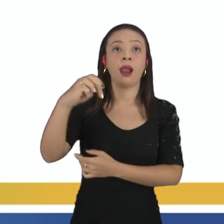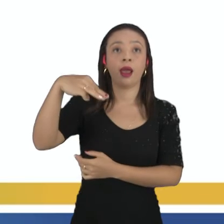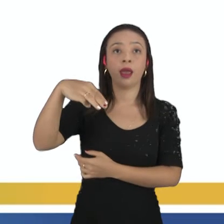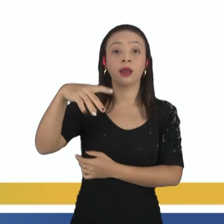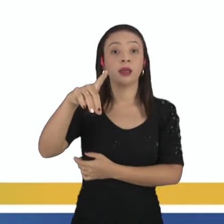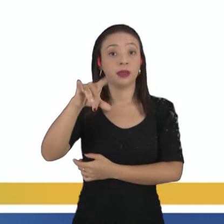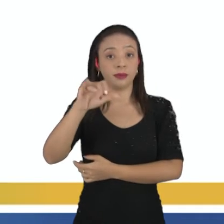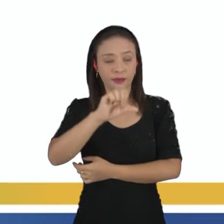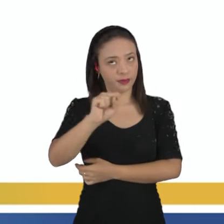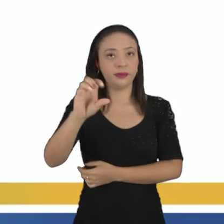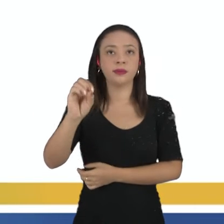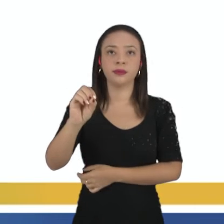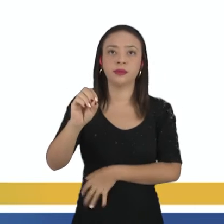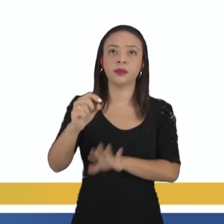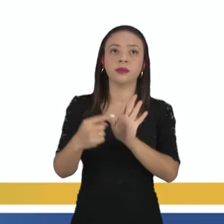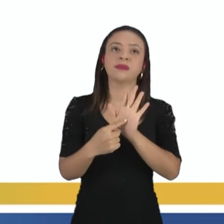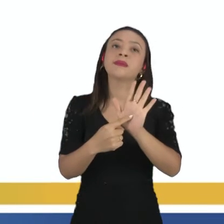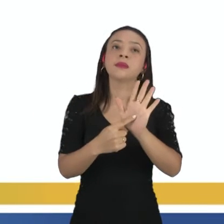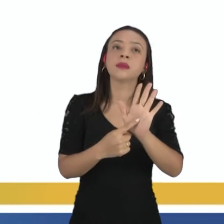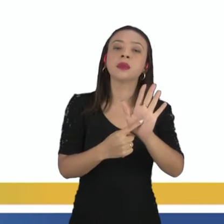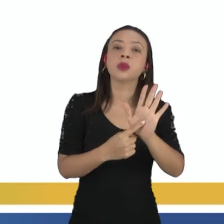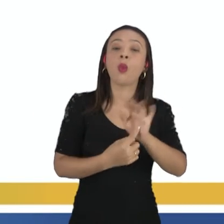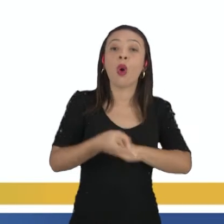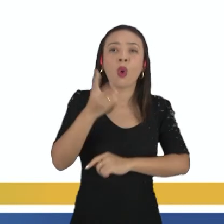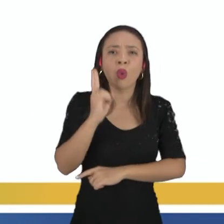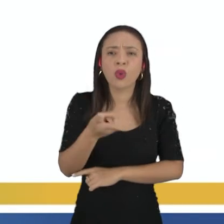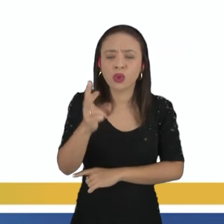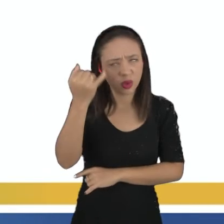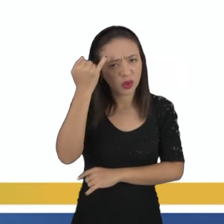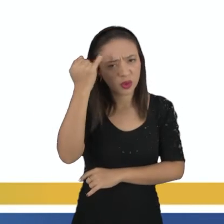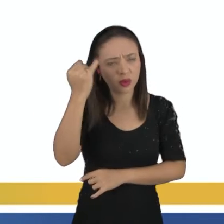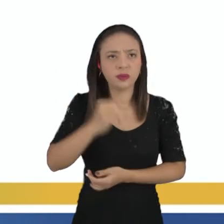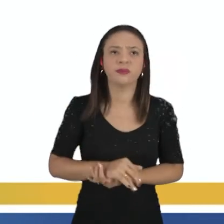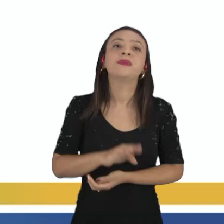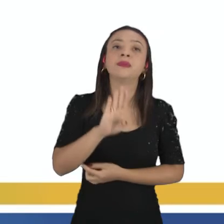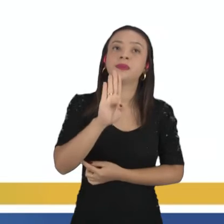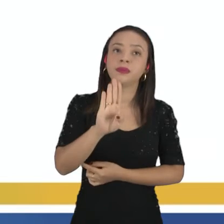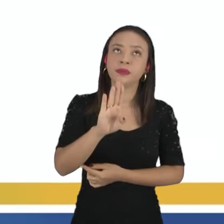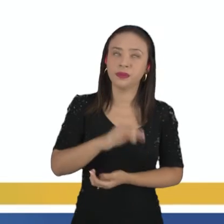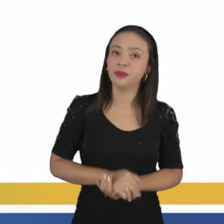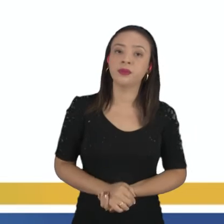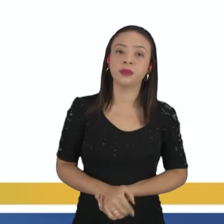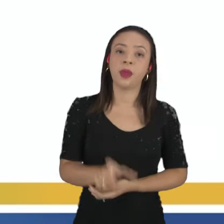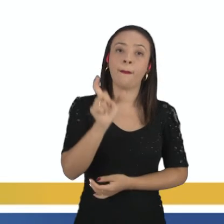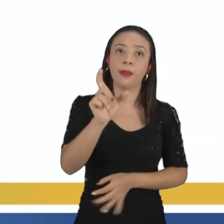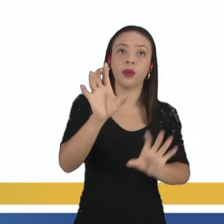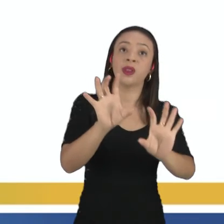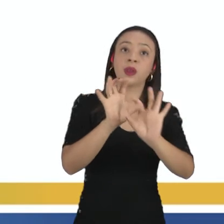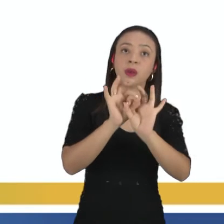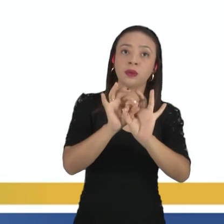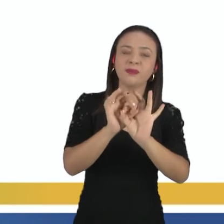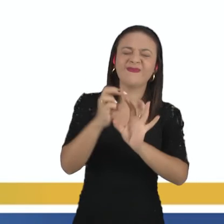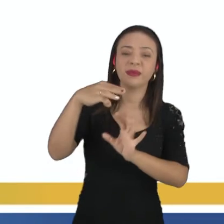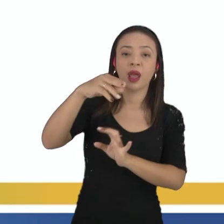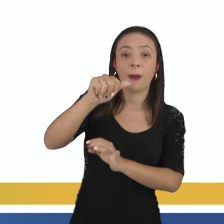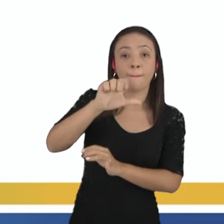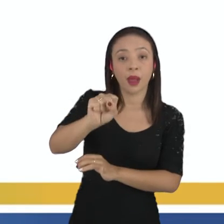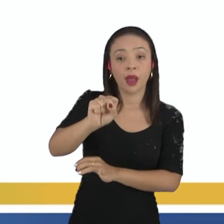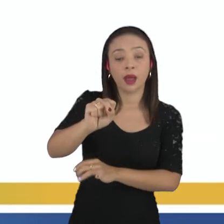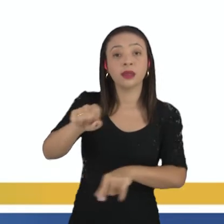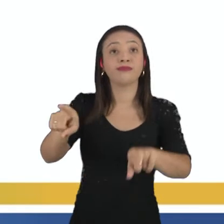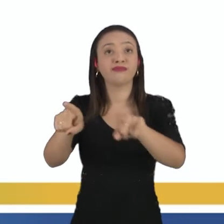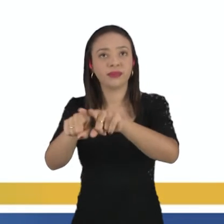além disso marca uma sequenciação de ideias. B. O conectivo, mas